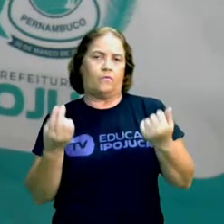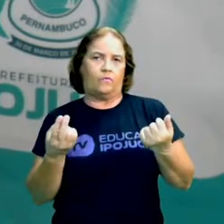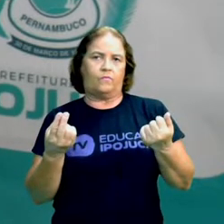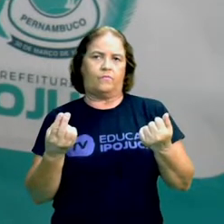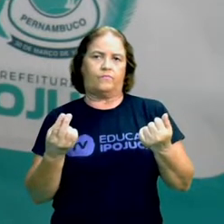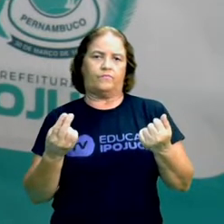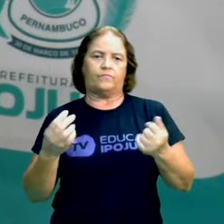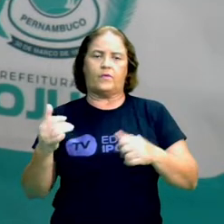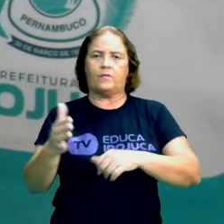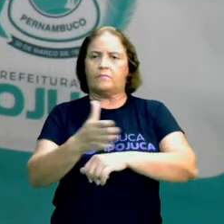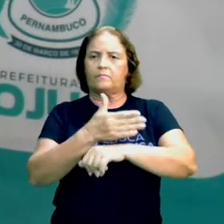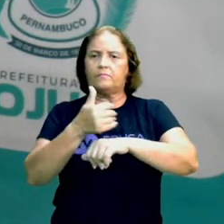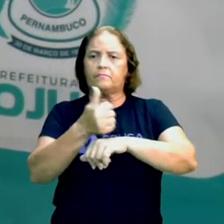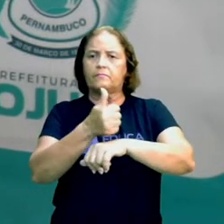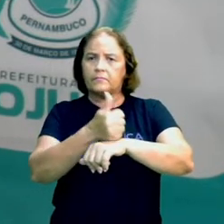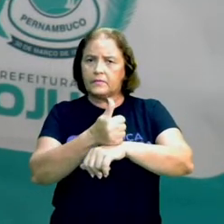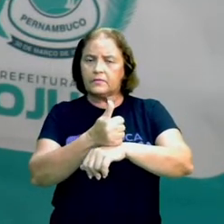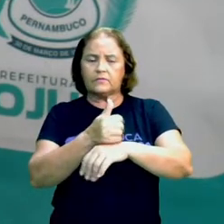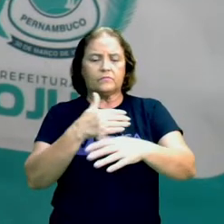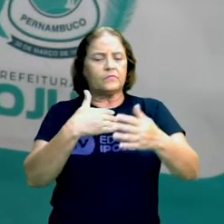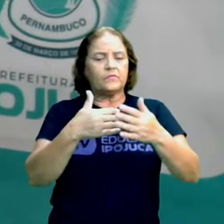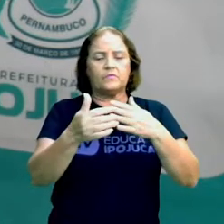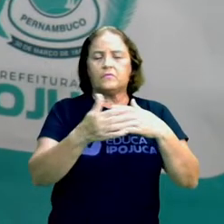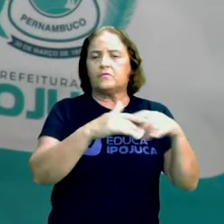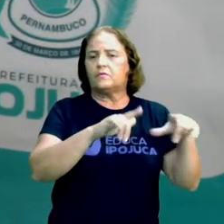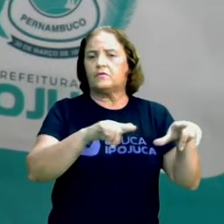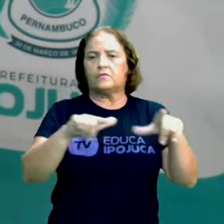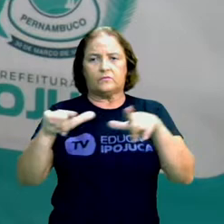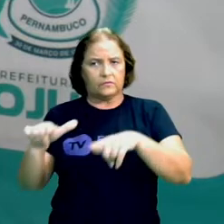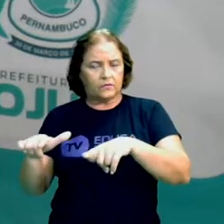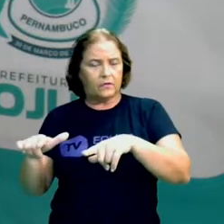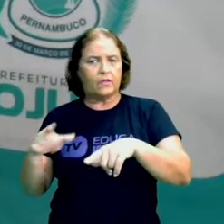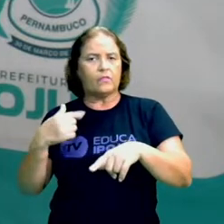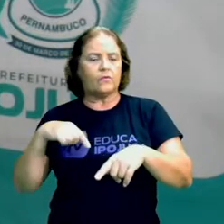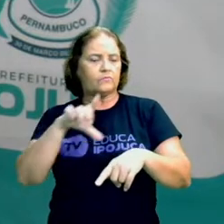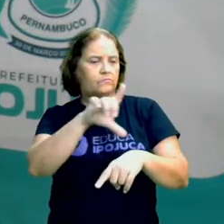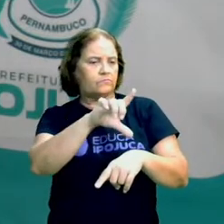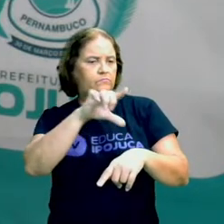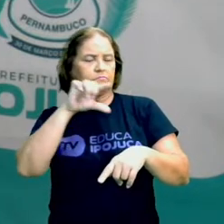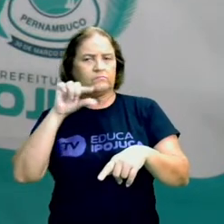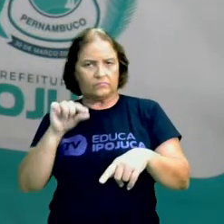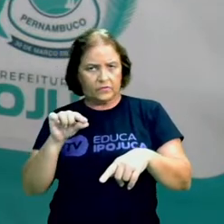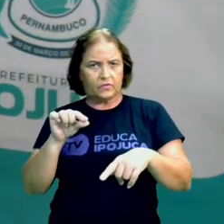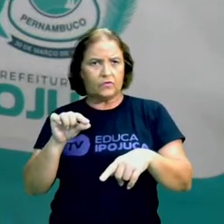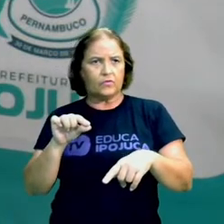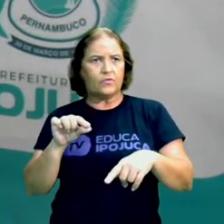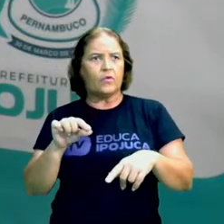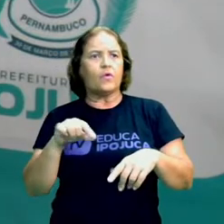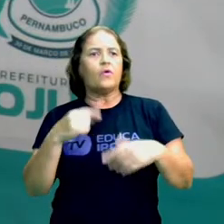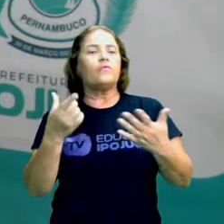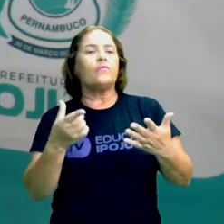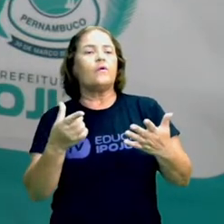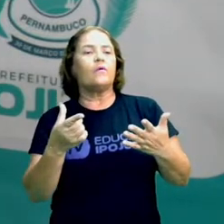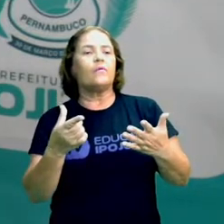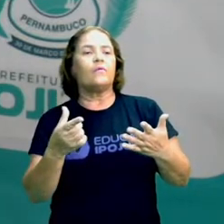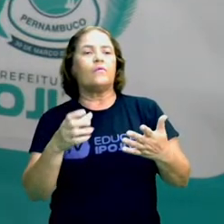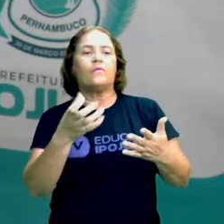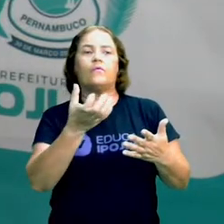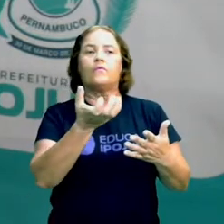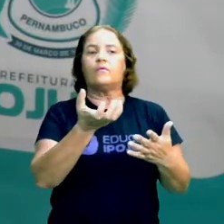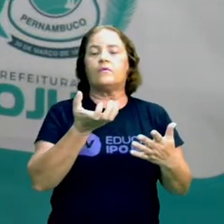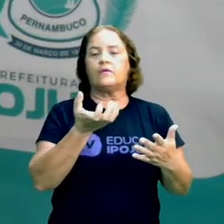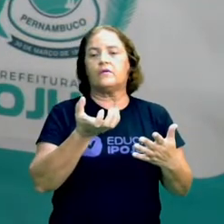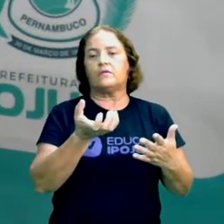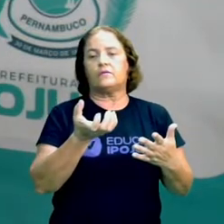à praça, ou para ir a qualquer outro lugar. Estamos selecionando entre aquelas opções, aquela que mais